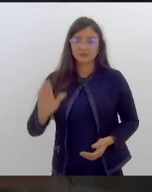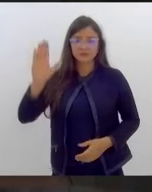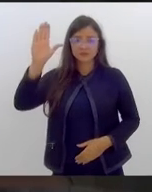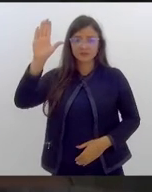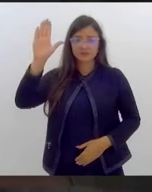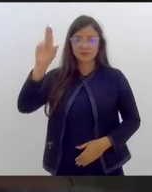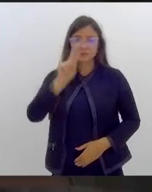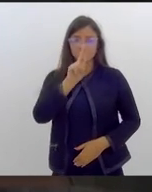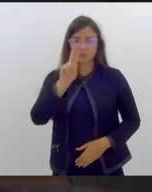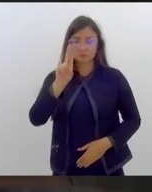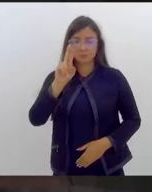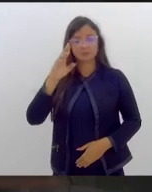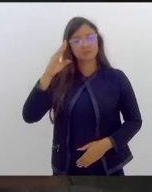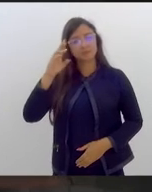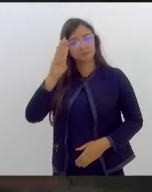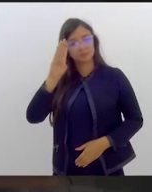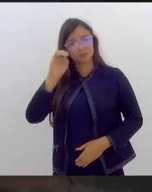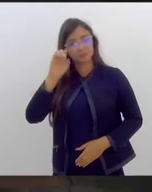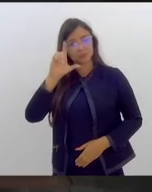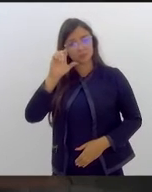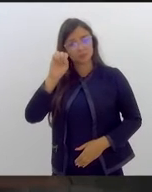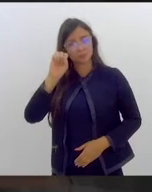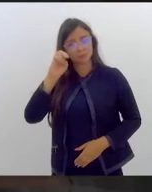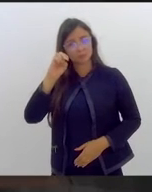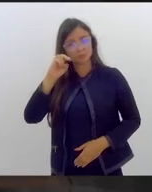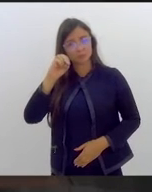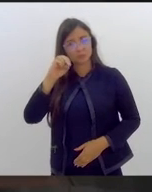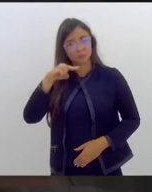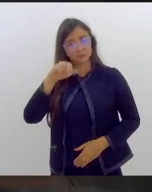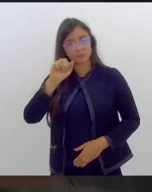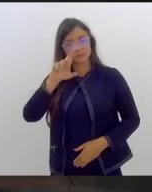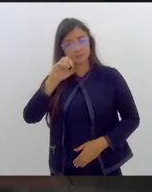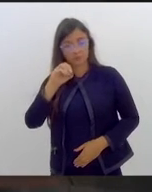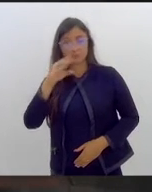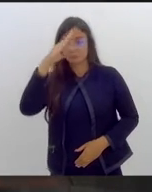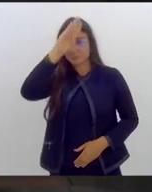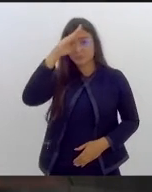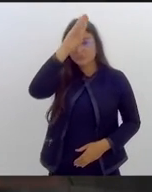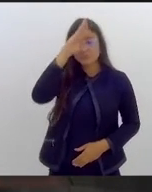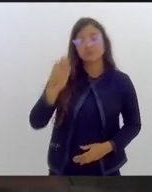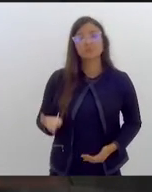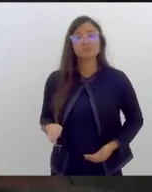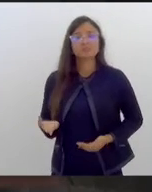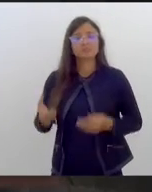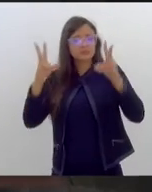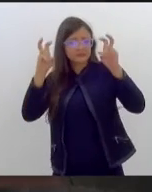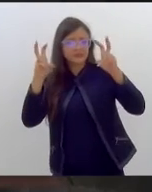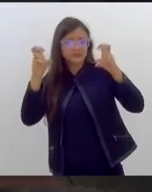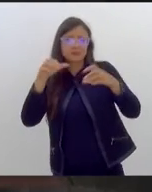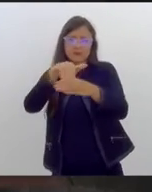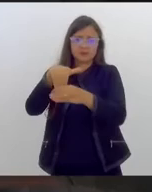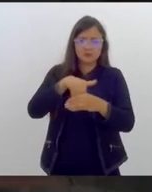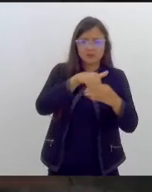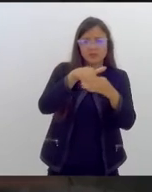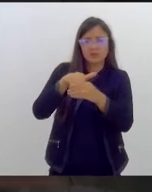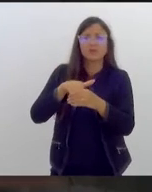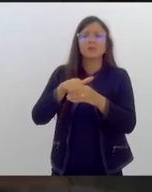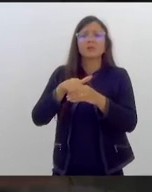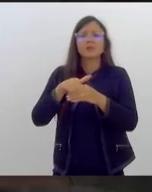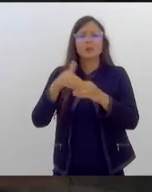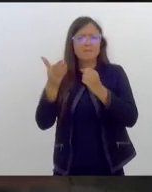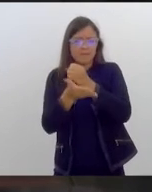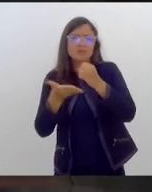em relação à questão eleitoral e é um instrumento do voto Pilar da democracia